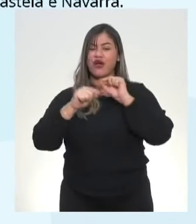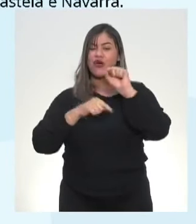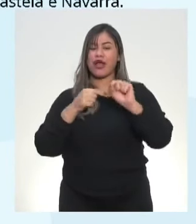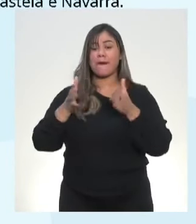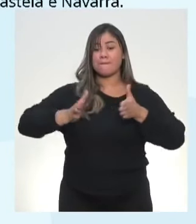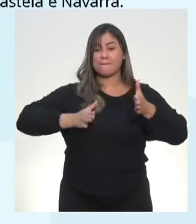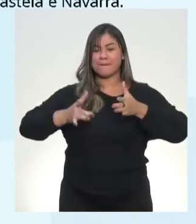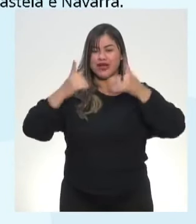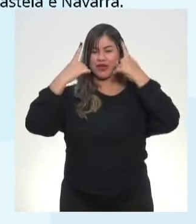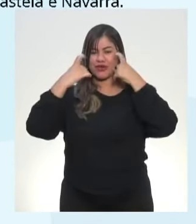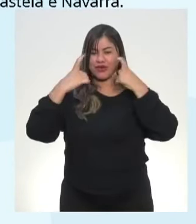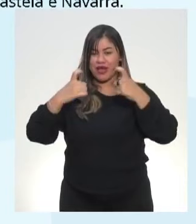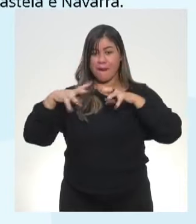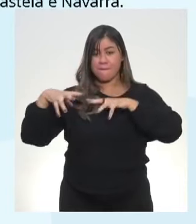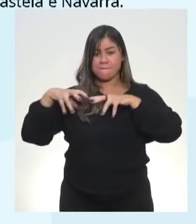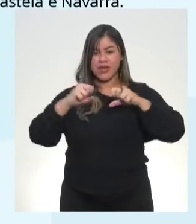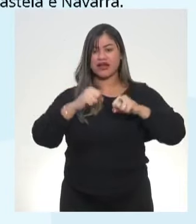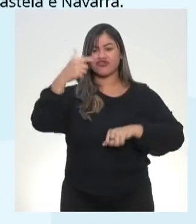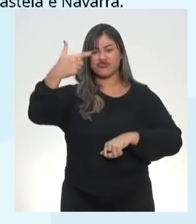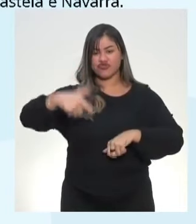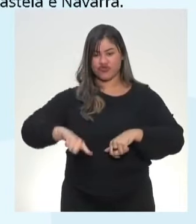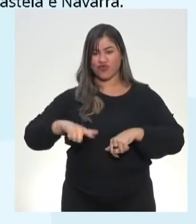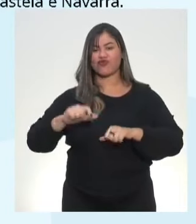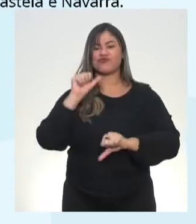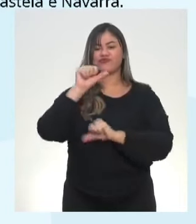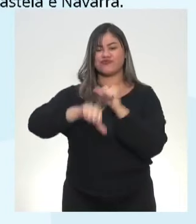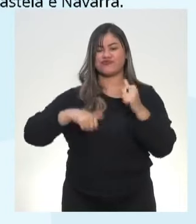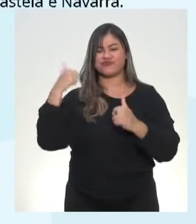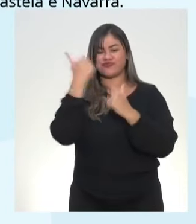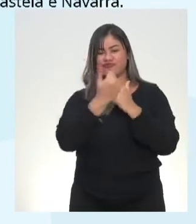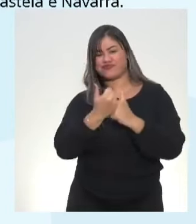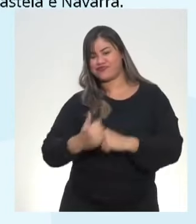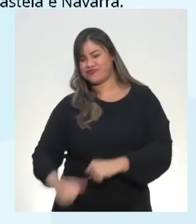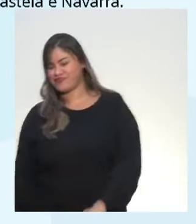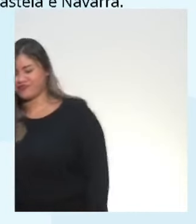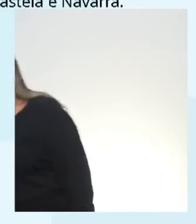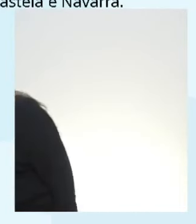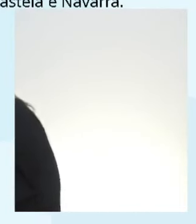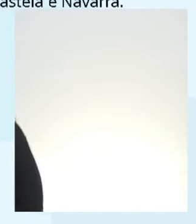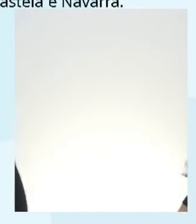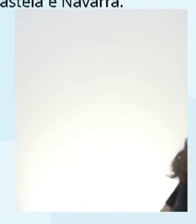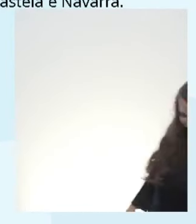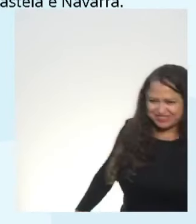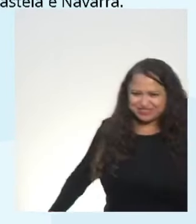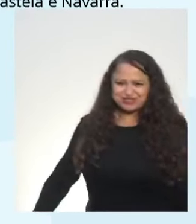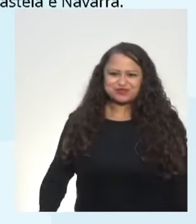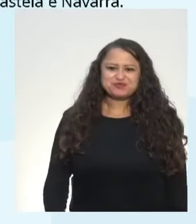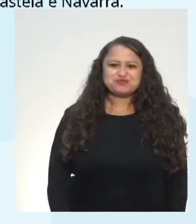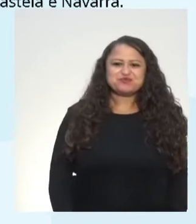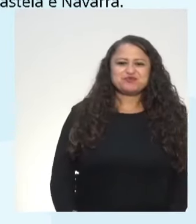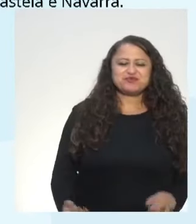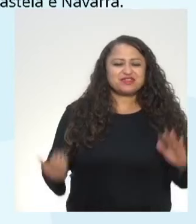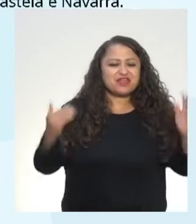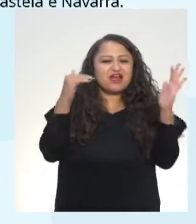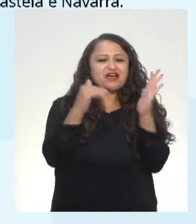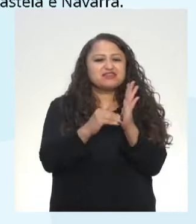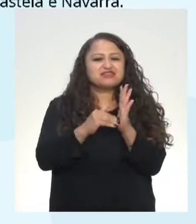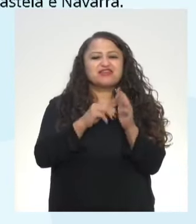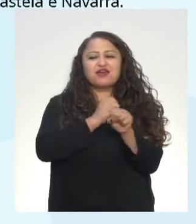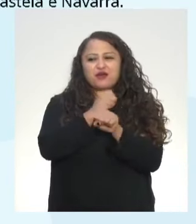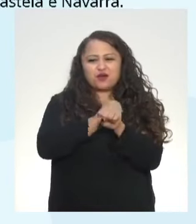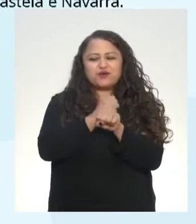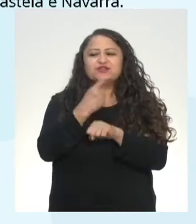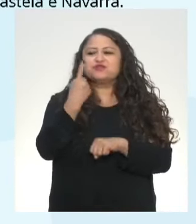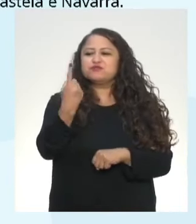dessas guerras de reconquista. Então, até o ano de no ano de